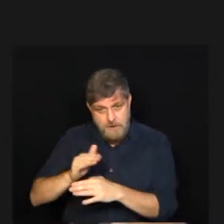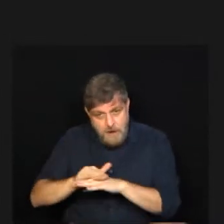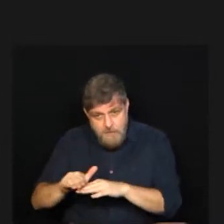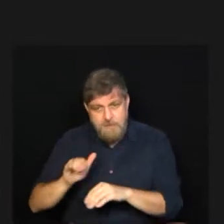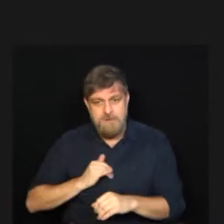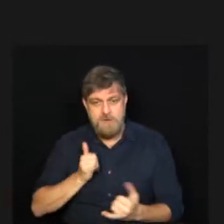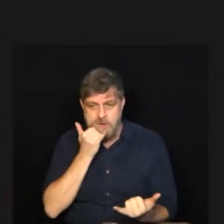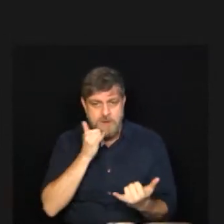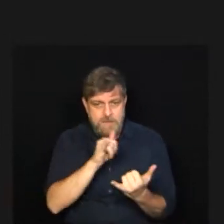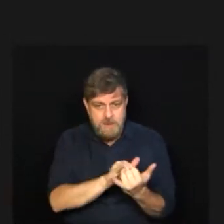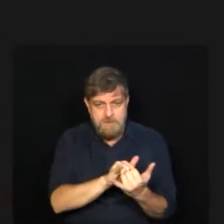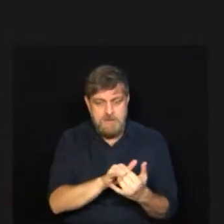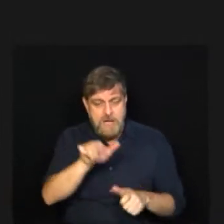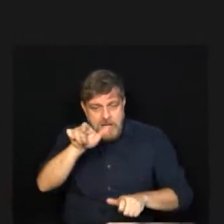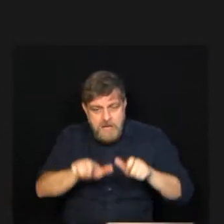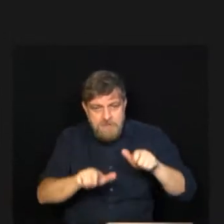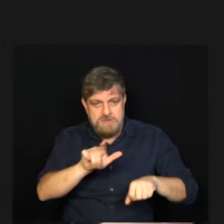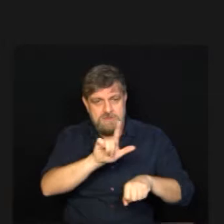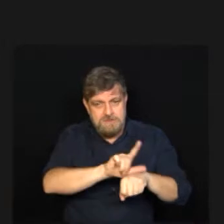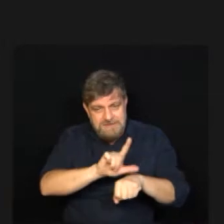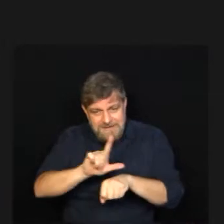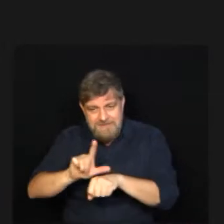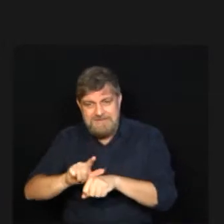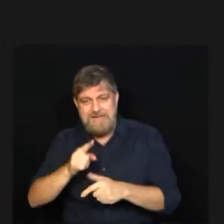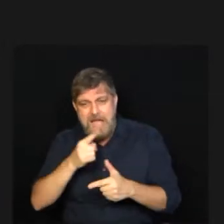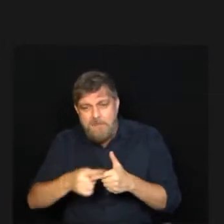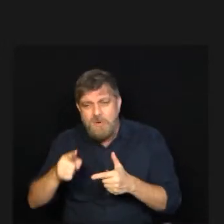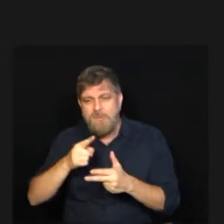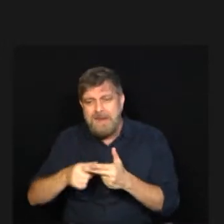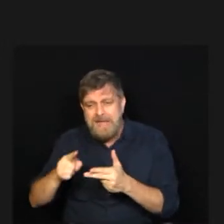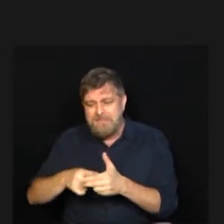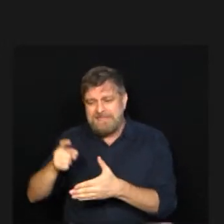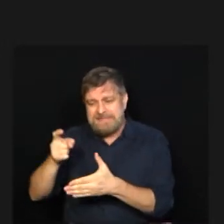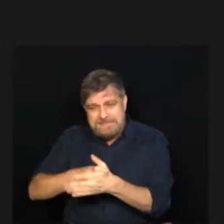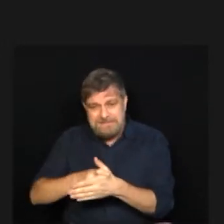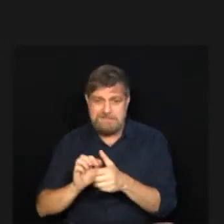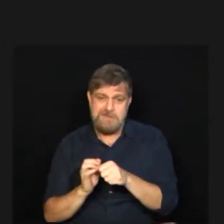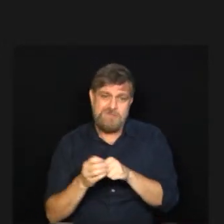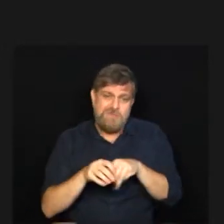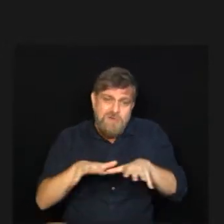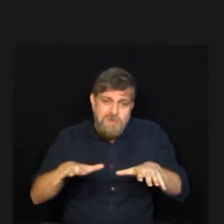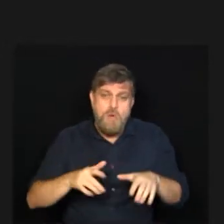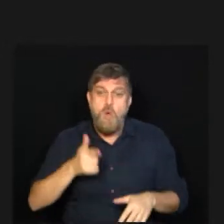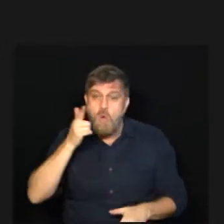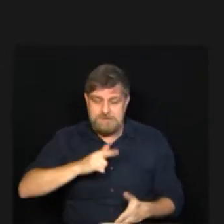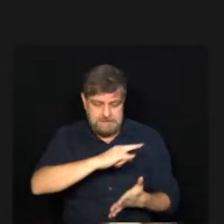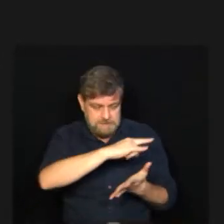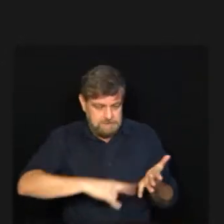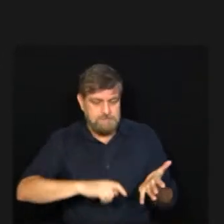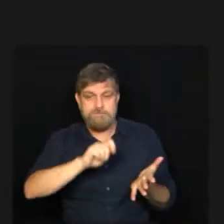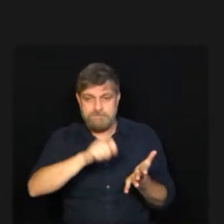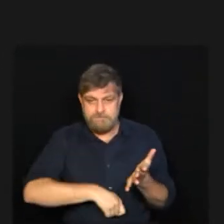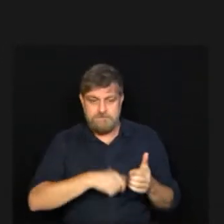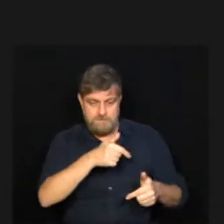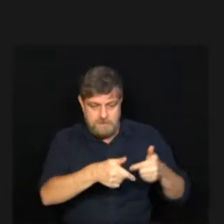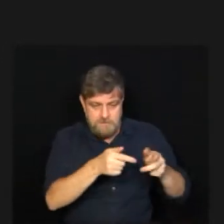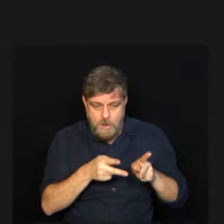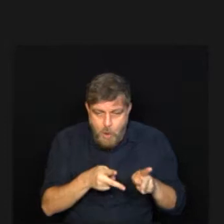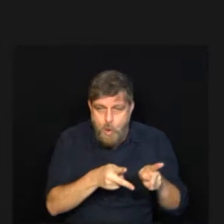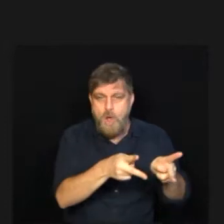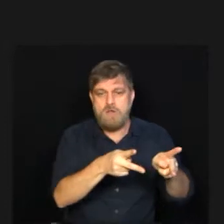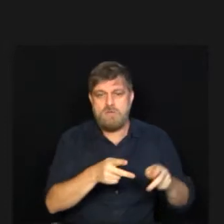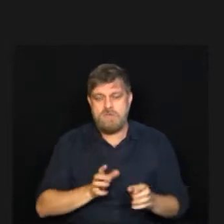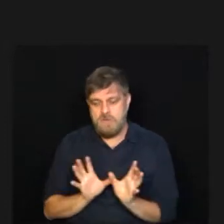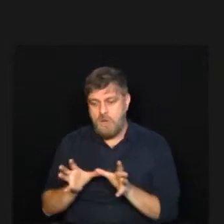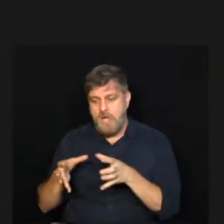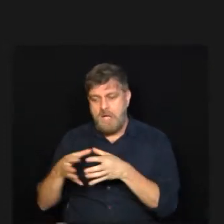a preferência aí para o pessoal que está com problema de dívida, questão do Covid, renovar, né, a permissão do uso do solo. Então, essa